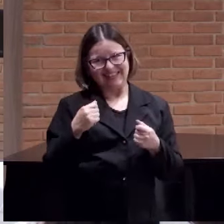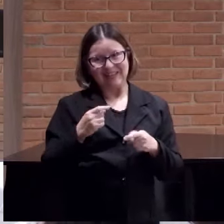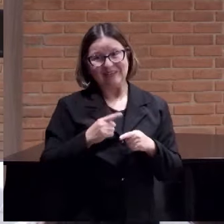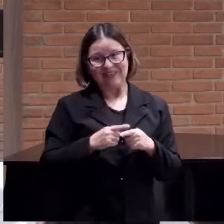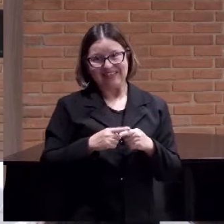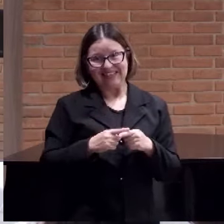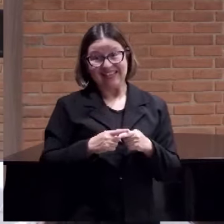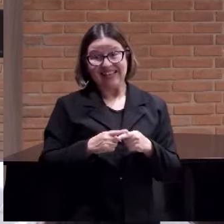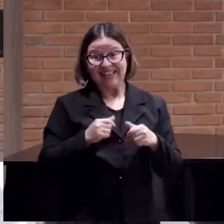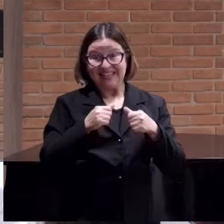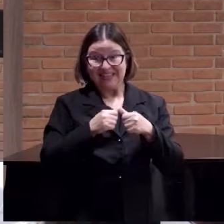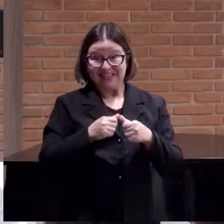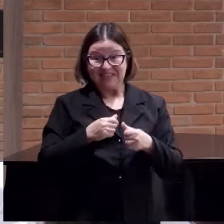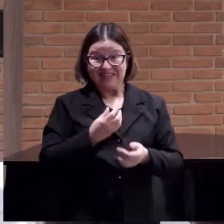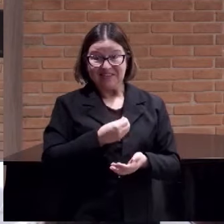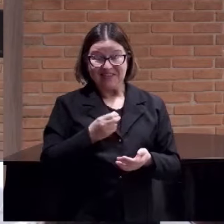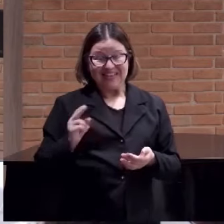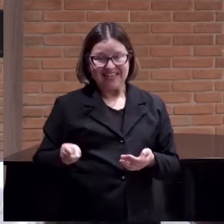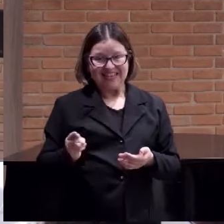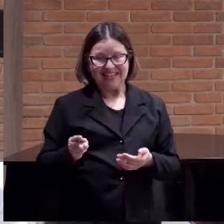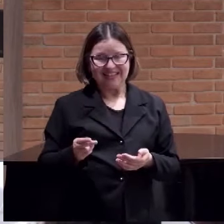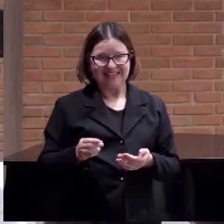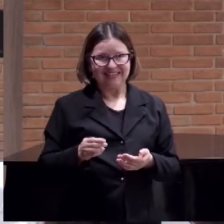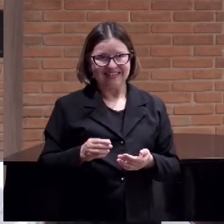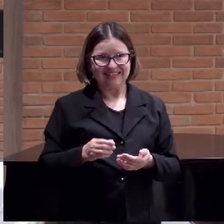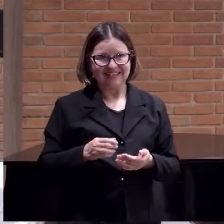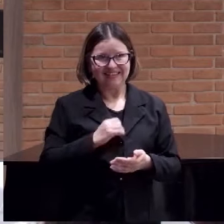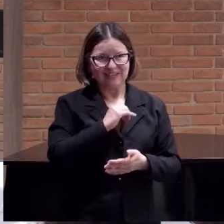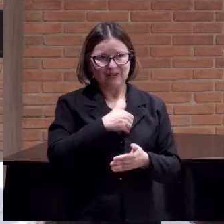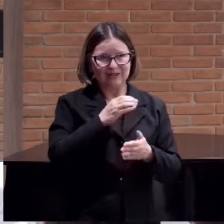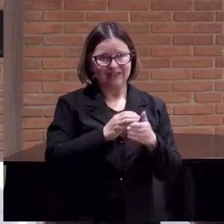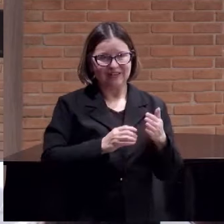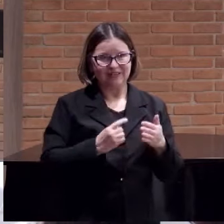vida eterna. João 17, 3.